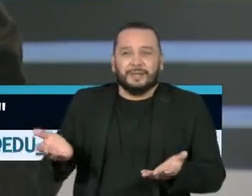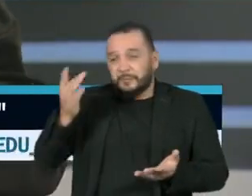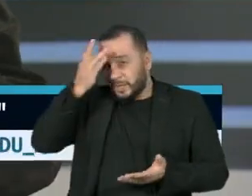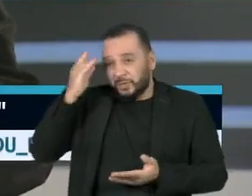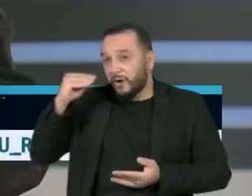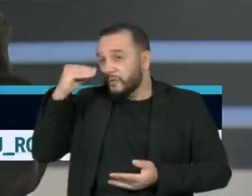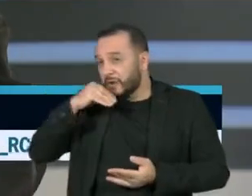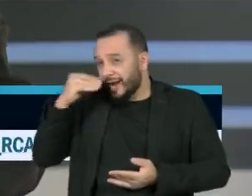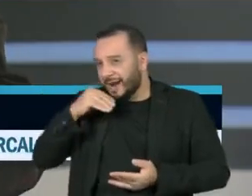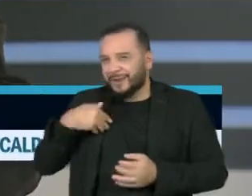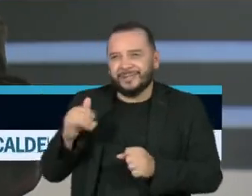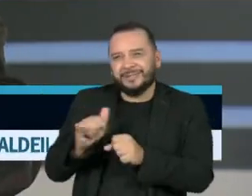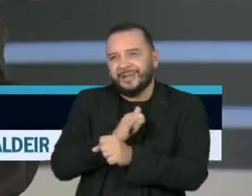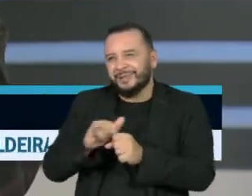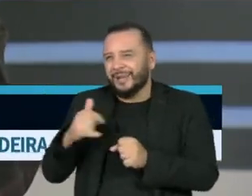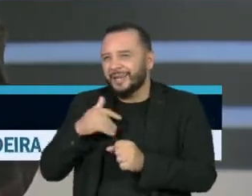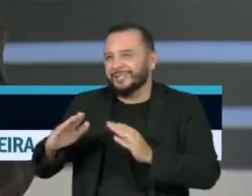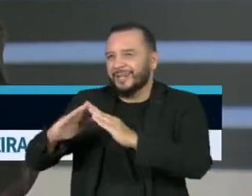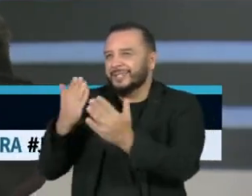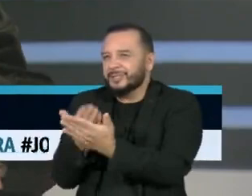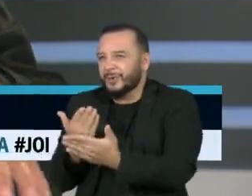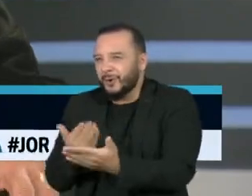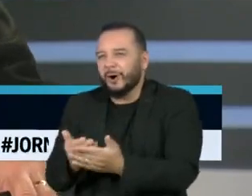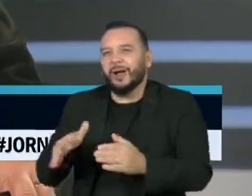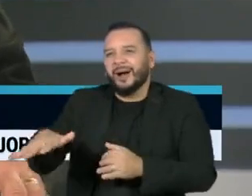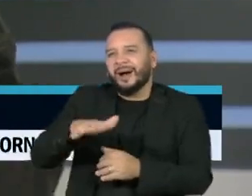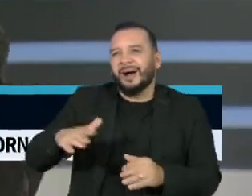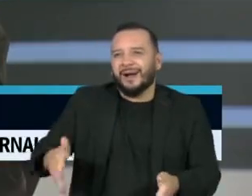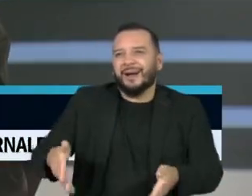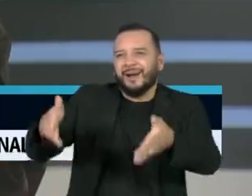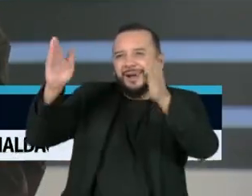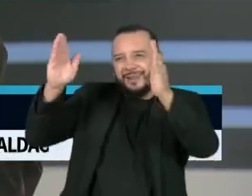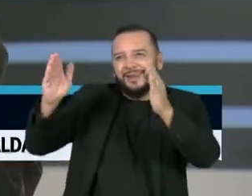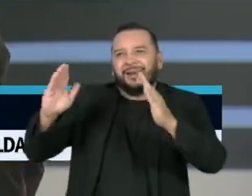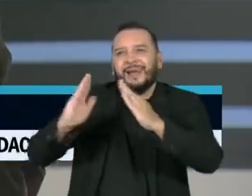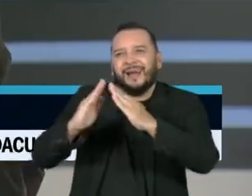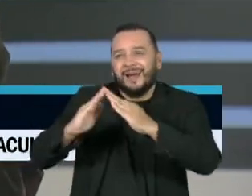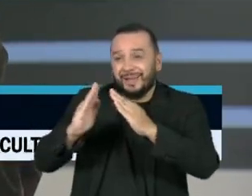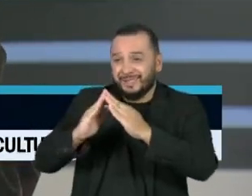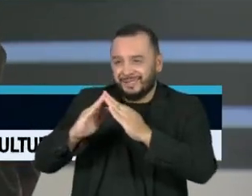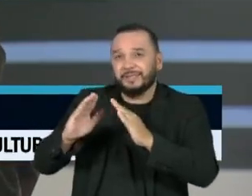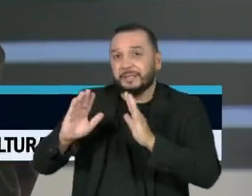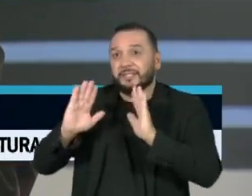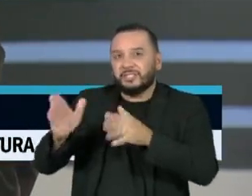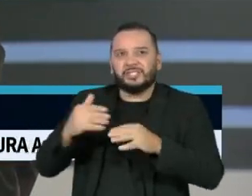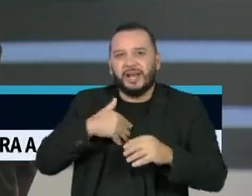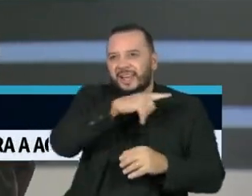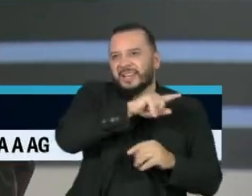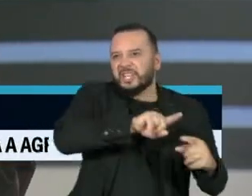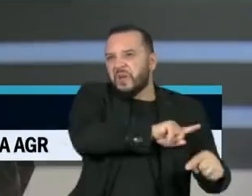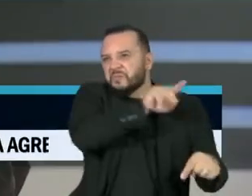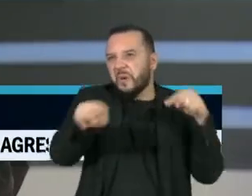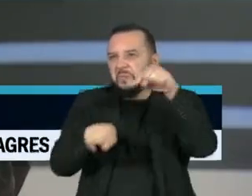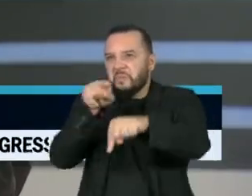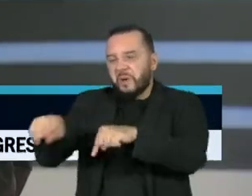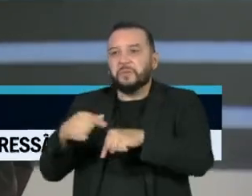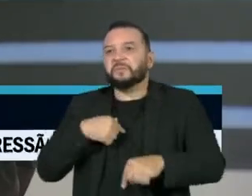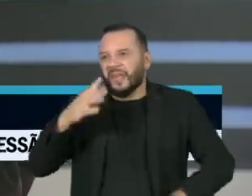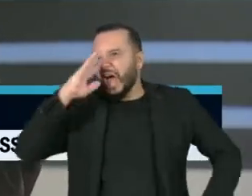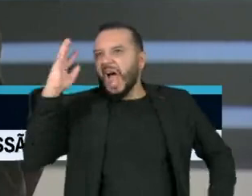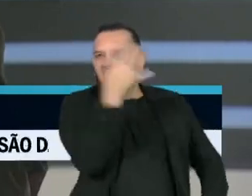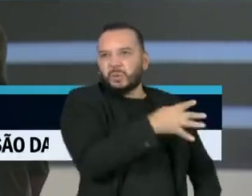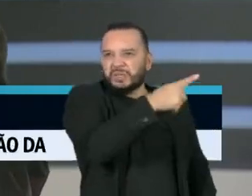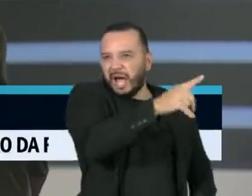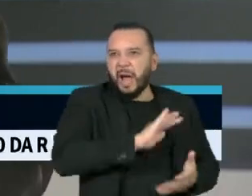usam a essas áreas residenciais como base para quando os mais fortes atacam acusar os